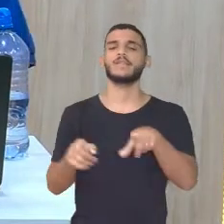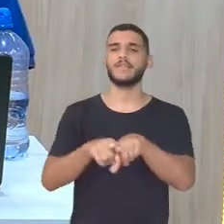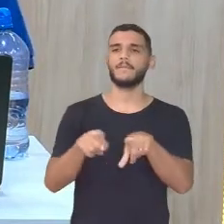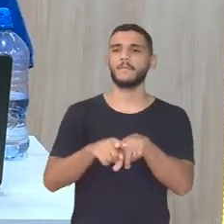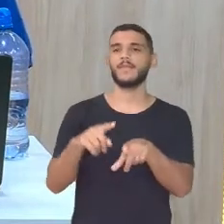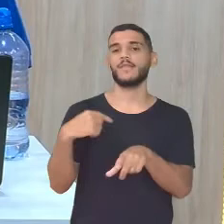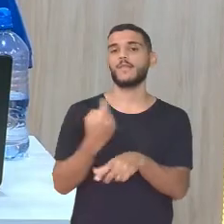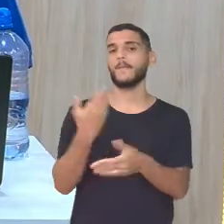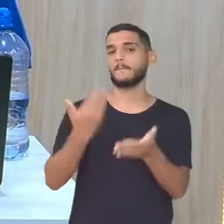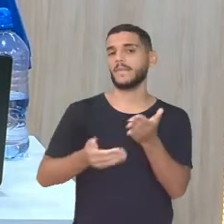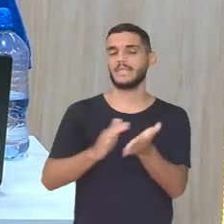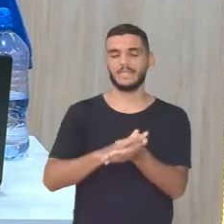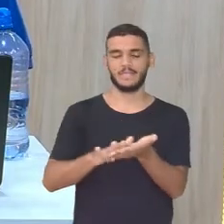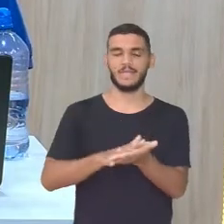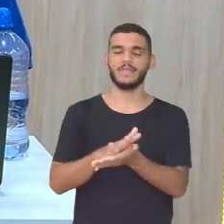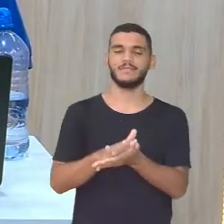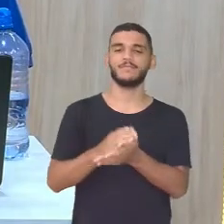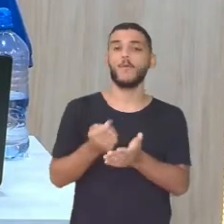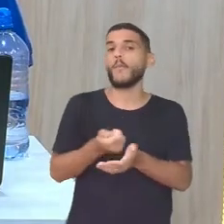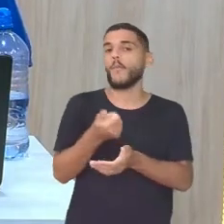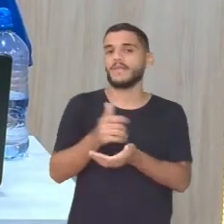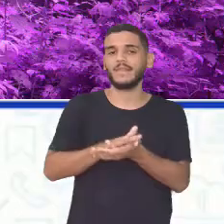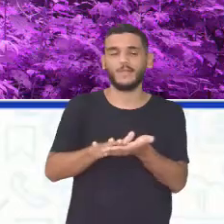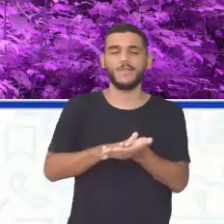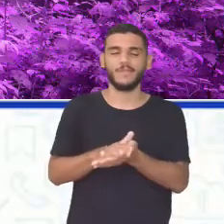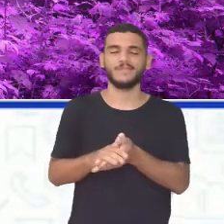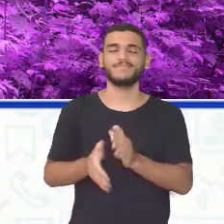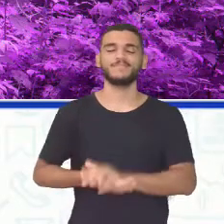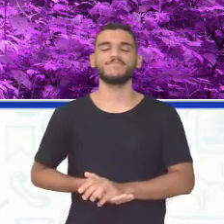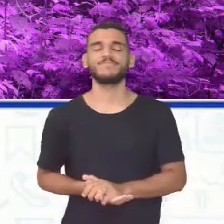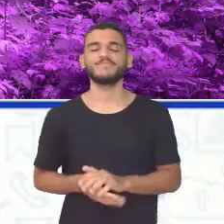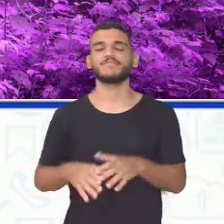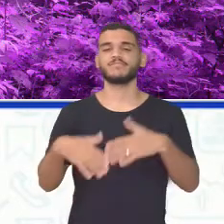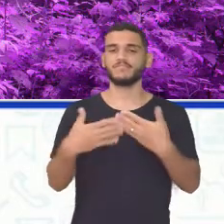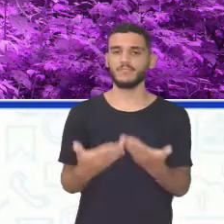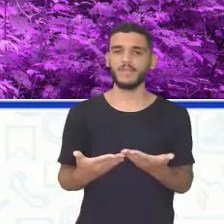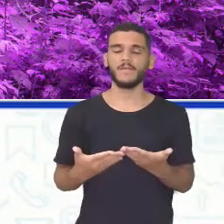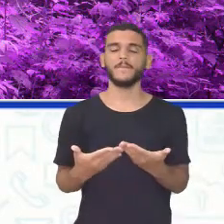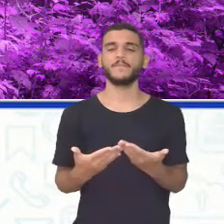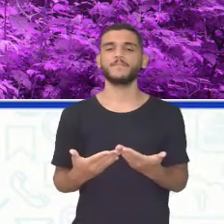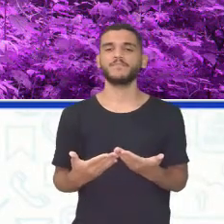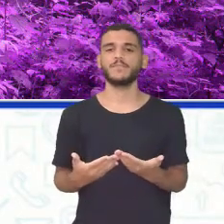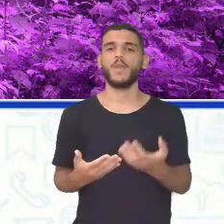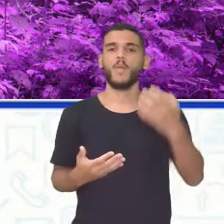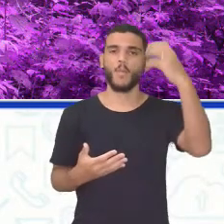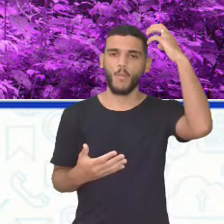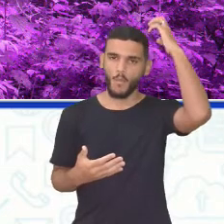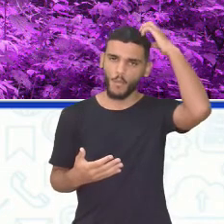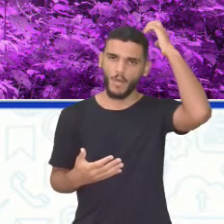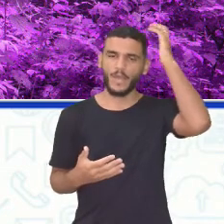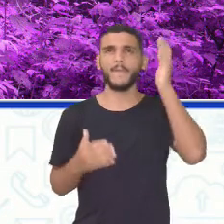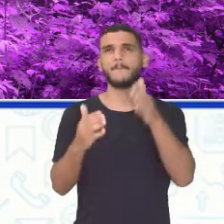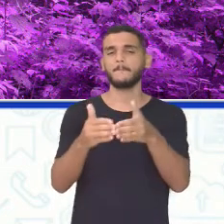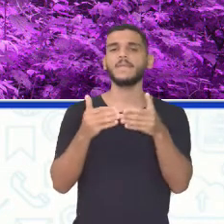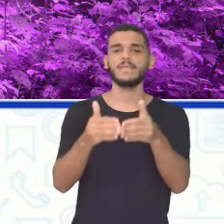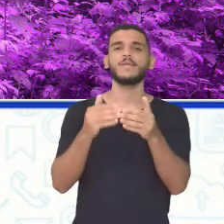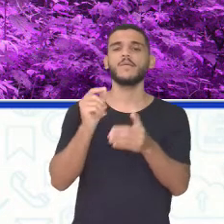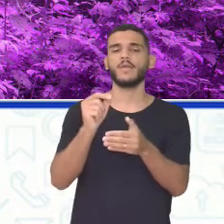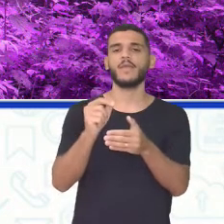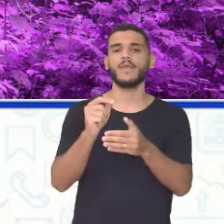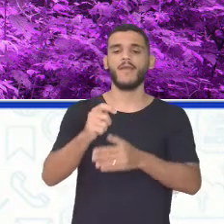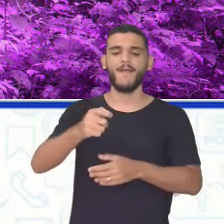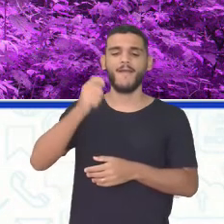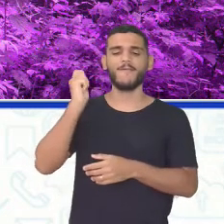perdendo nada. Nunca, quase nunca. Vamos continuar a história. O rei então chamou a fada, madrinha da